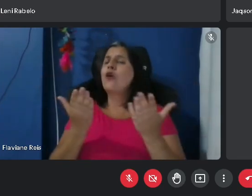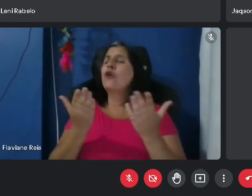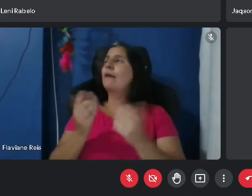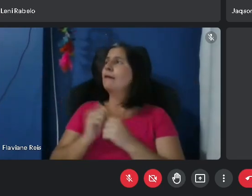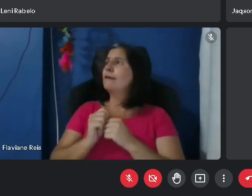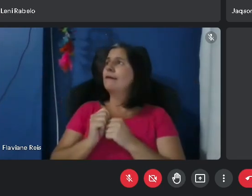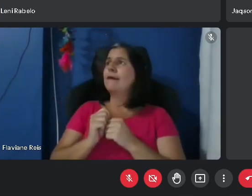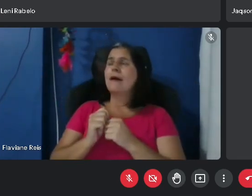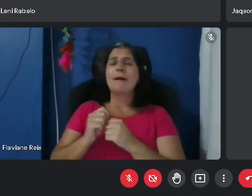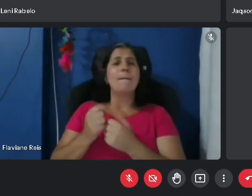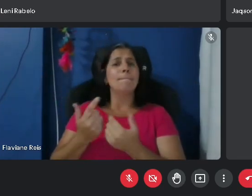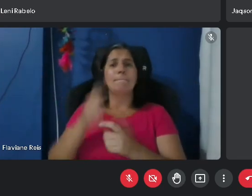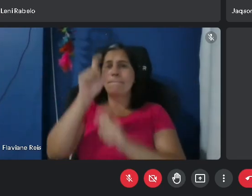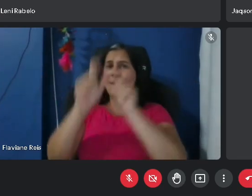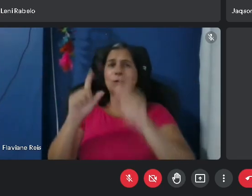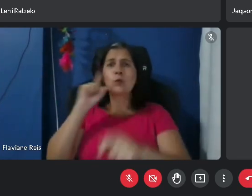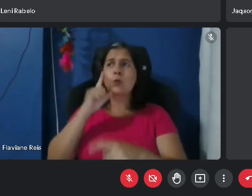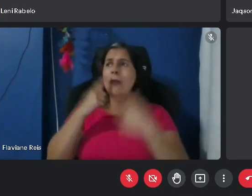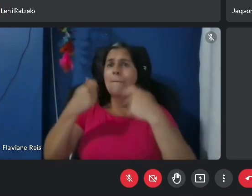Então,